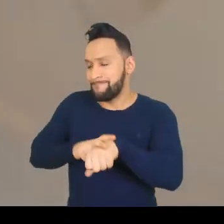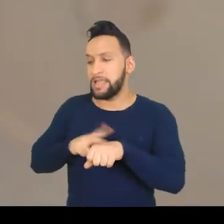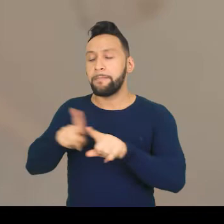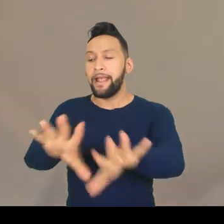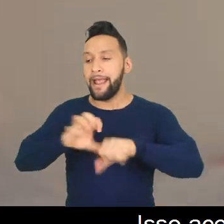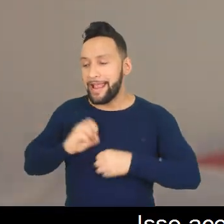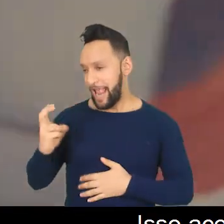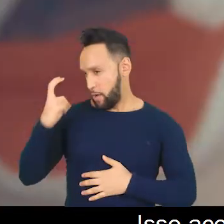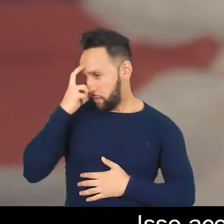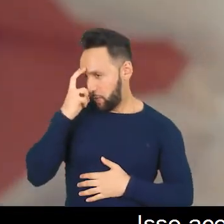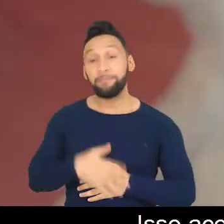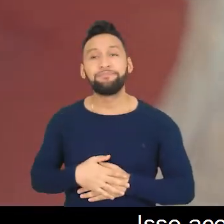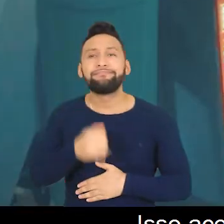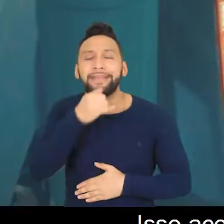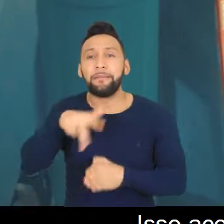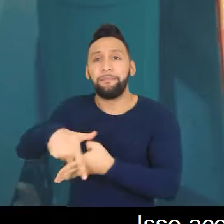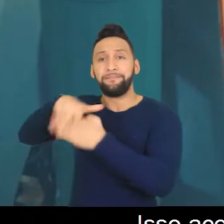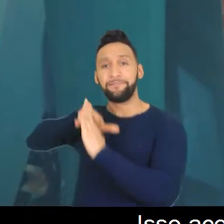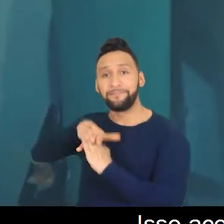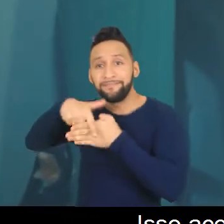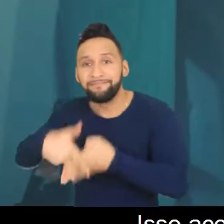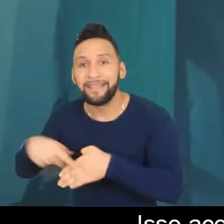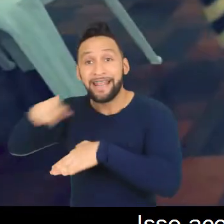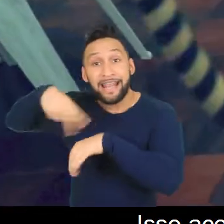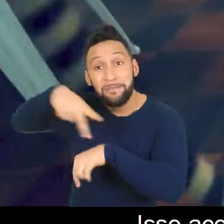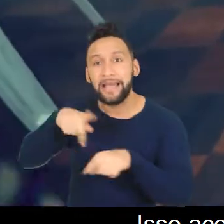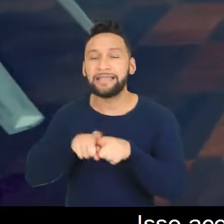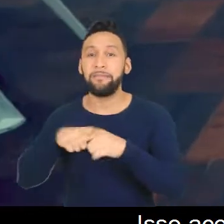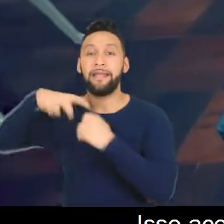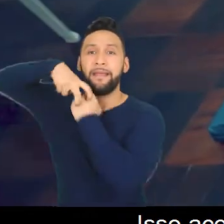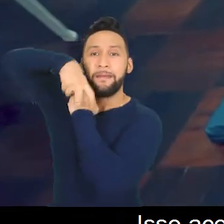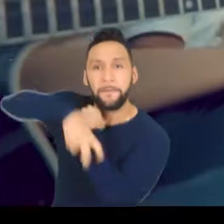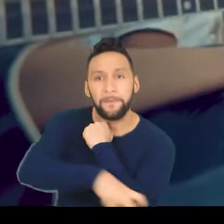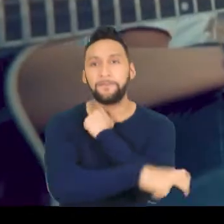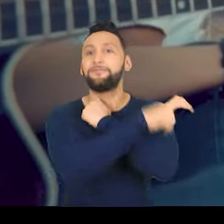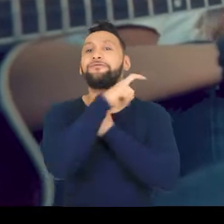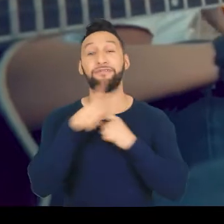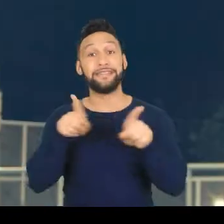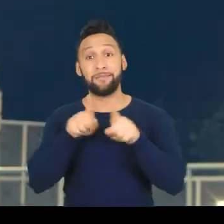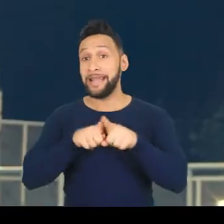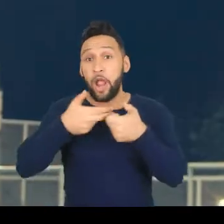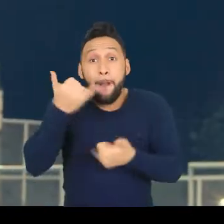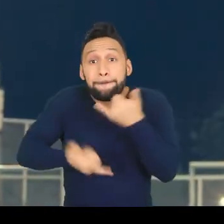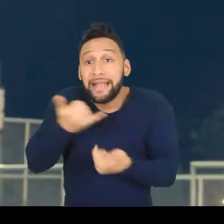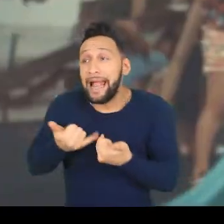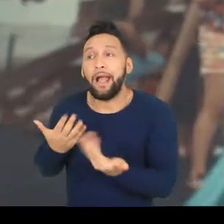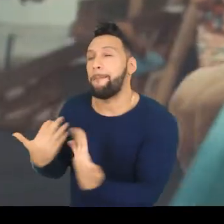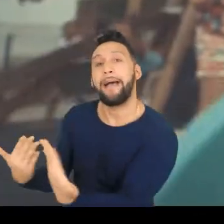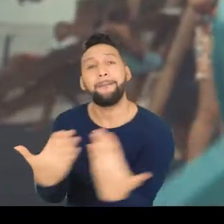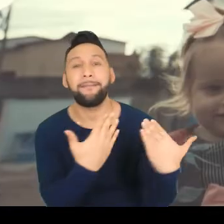cultura local. Isso acontece em equipamentos públicos pensados para o desenvolvimento infantil. São praças mais